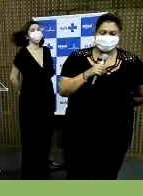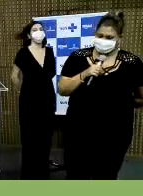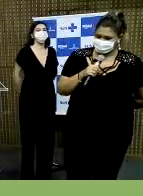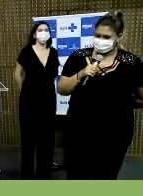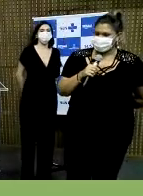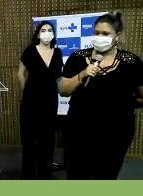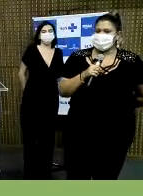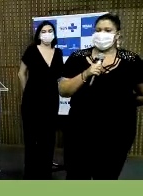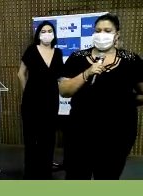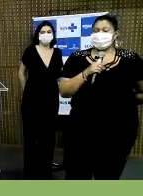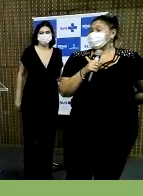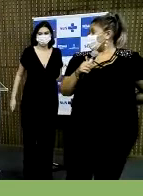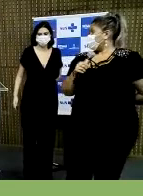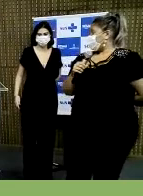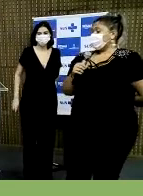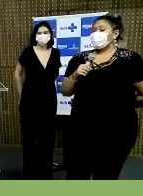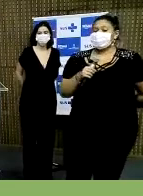2020.